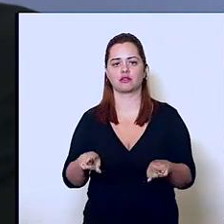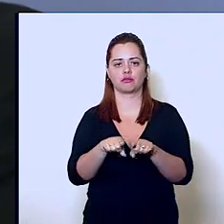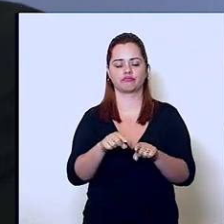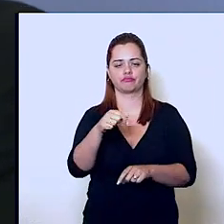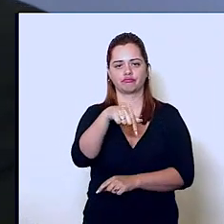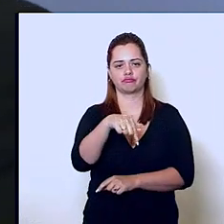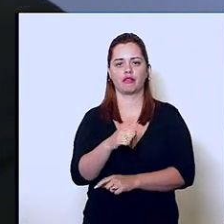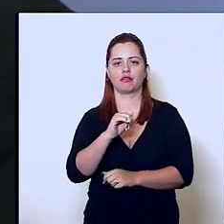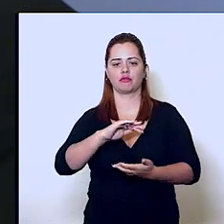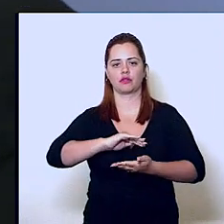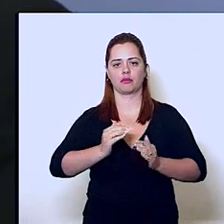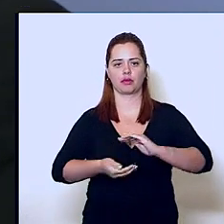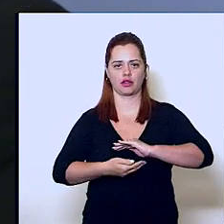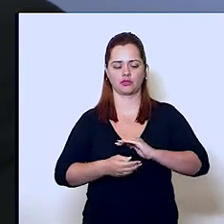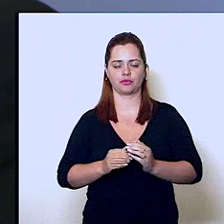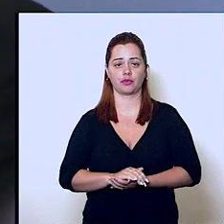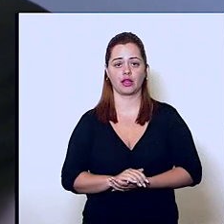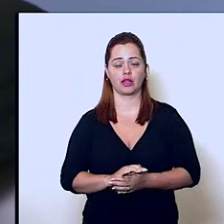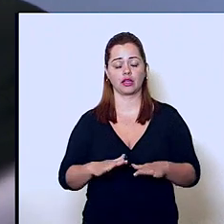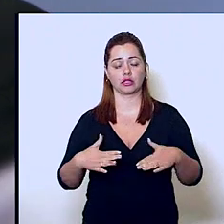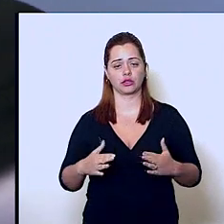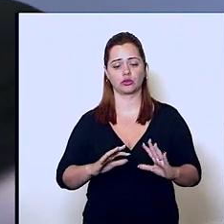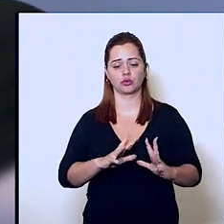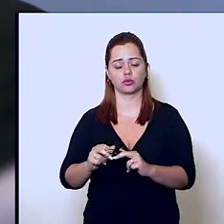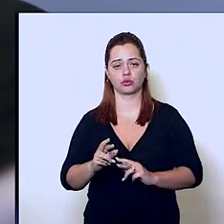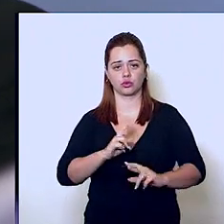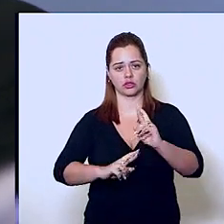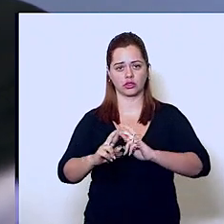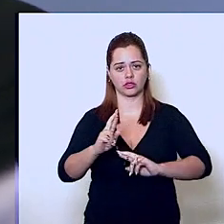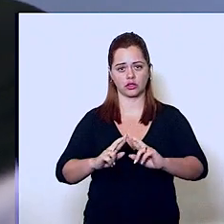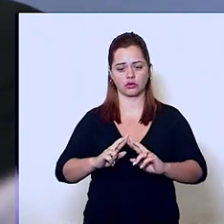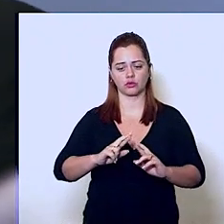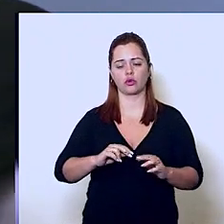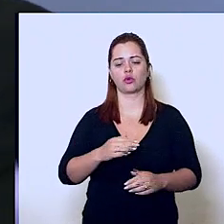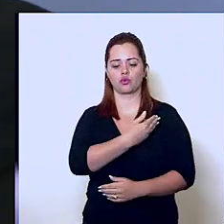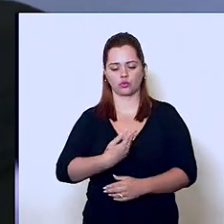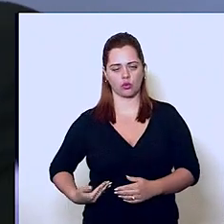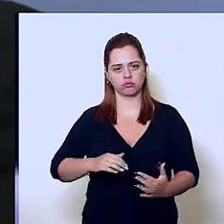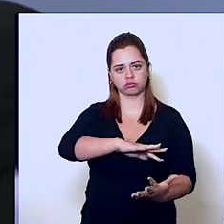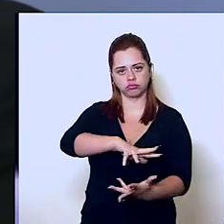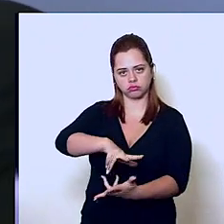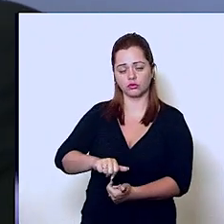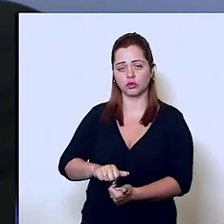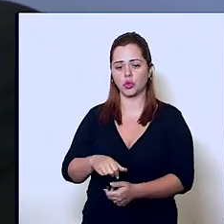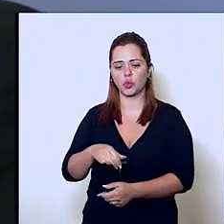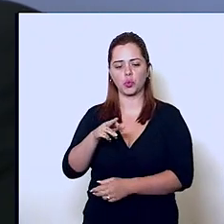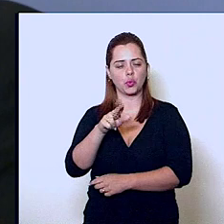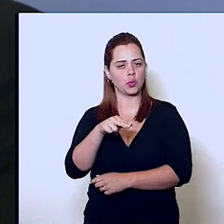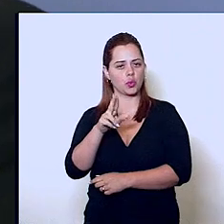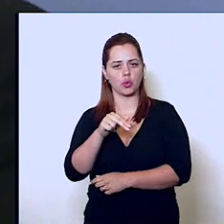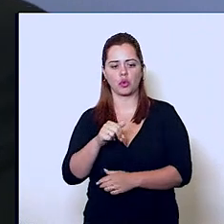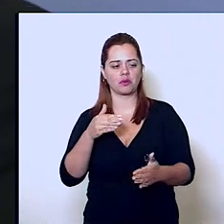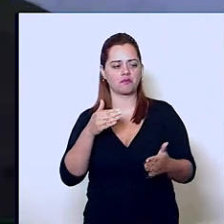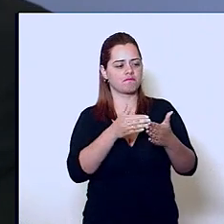Tarso. E mesmo em suas relações com governos estrangeiros, Paulo Tarso nunca se limitou, nunca se restringiu à